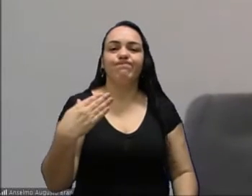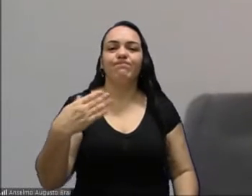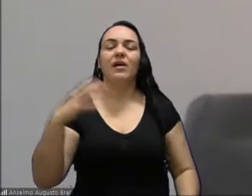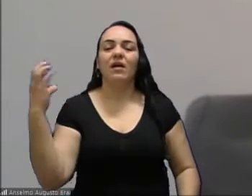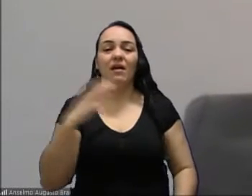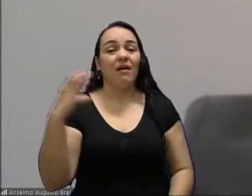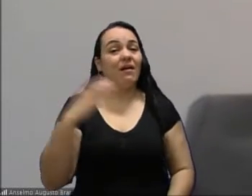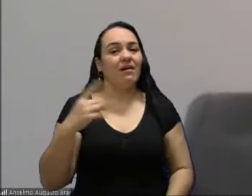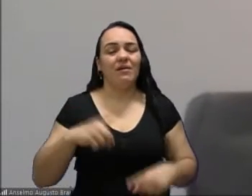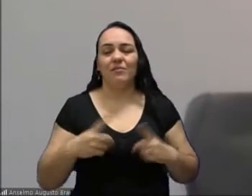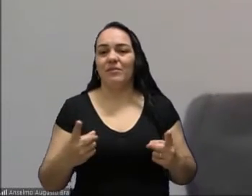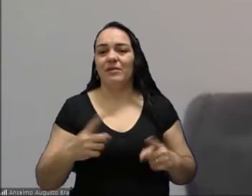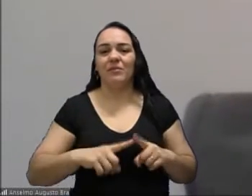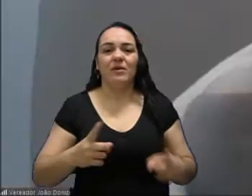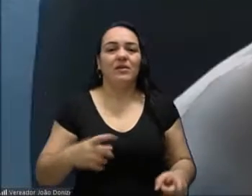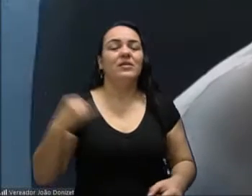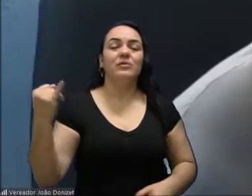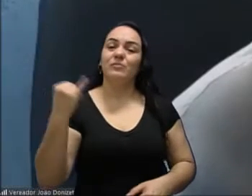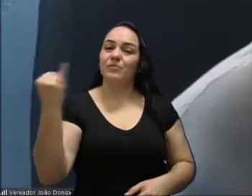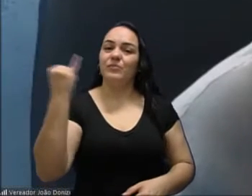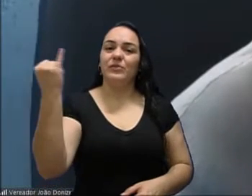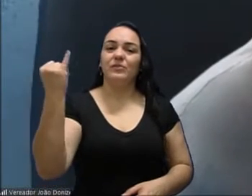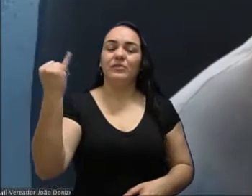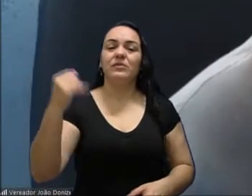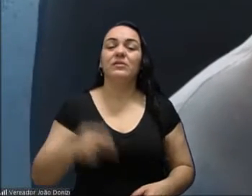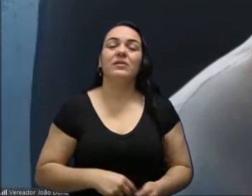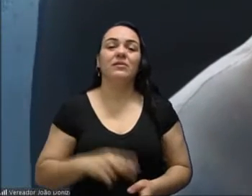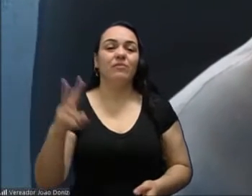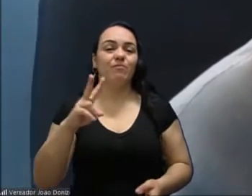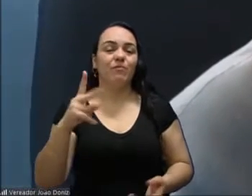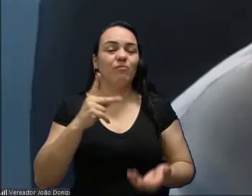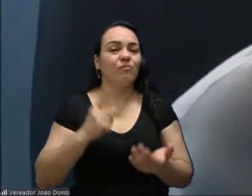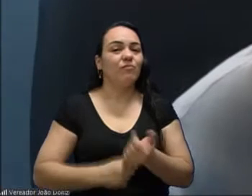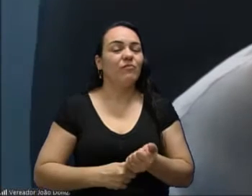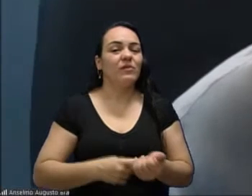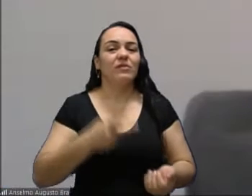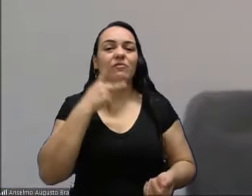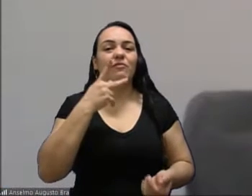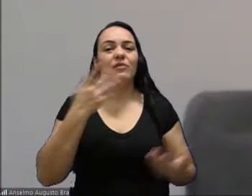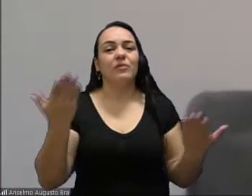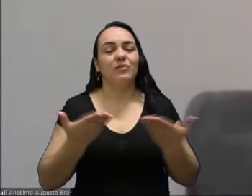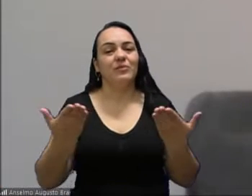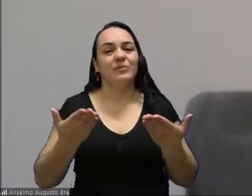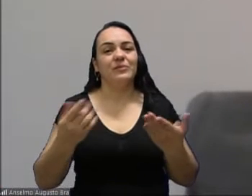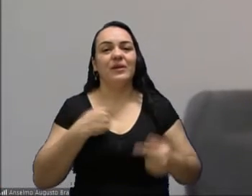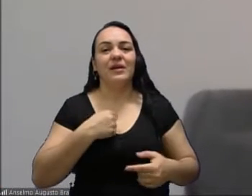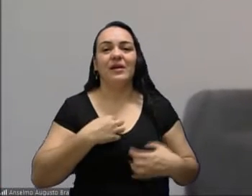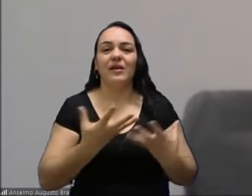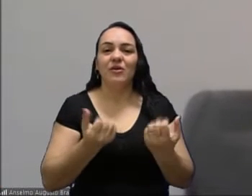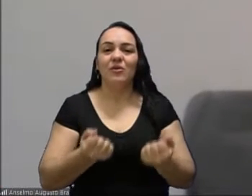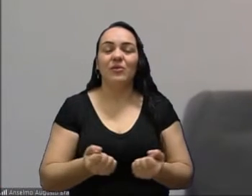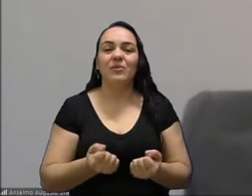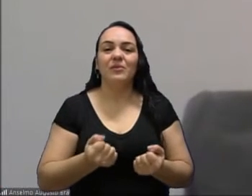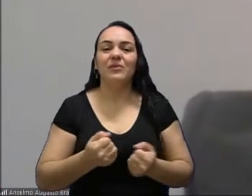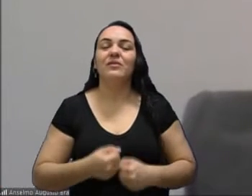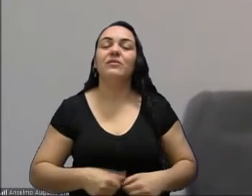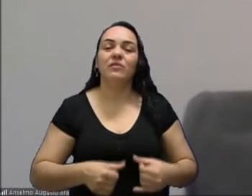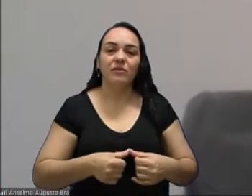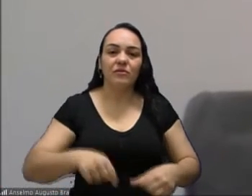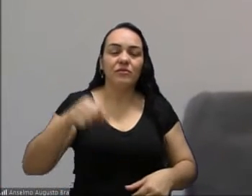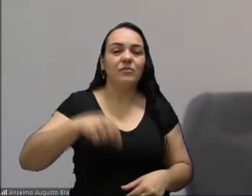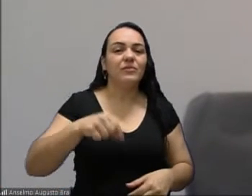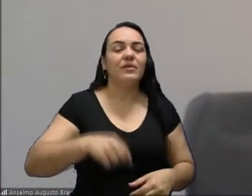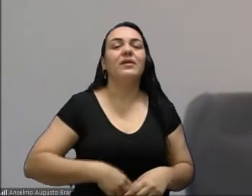foi muito importante o que o Vitão disse, né. Então, eu tô aqui, né, na vaga do